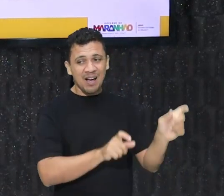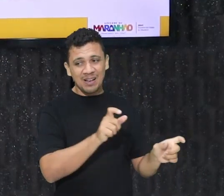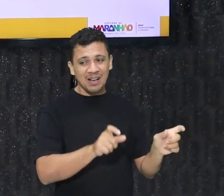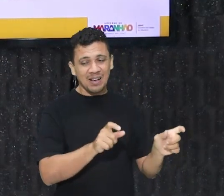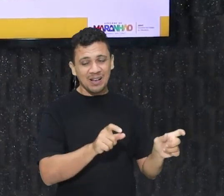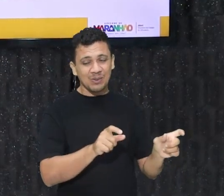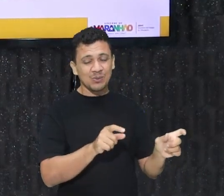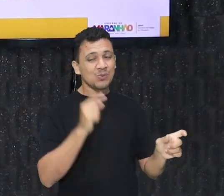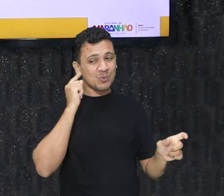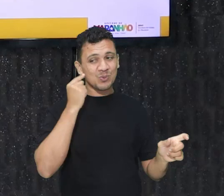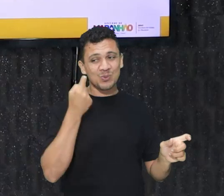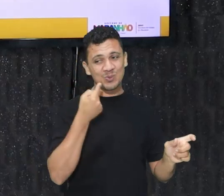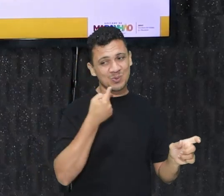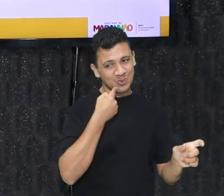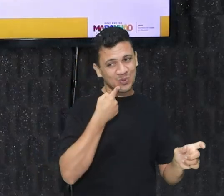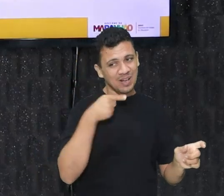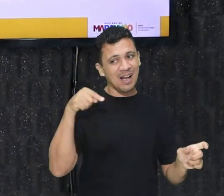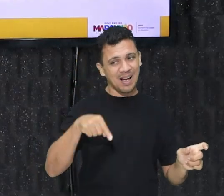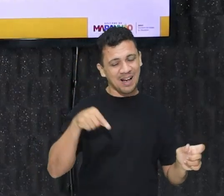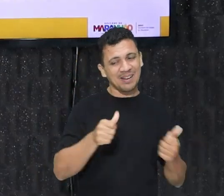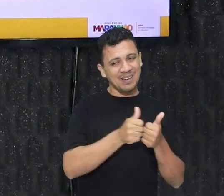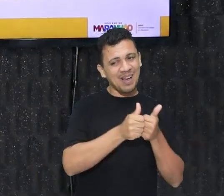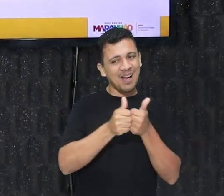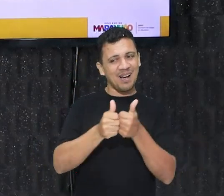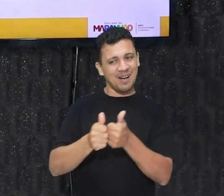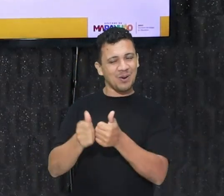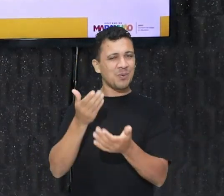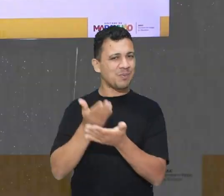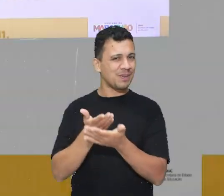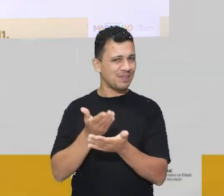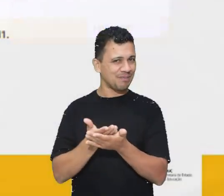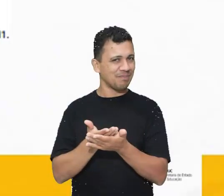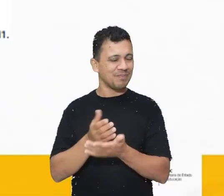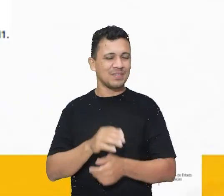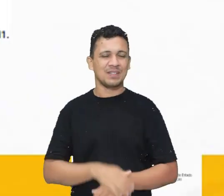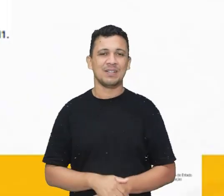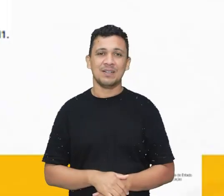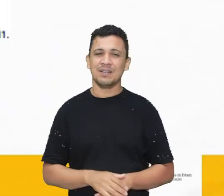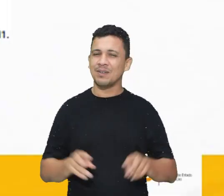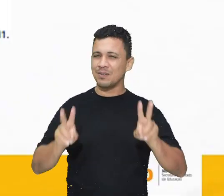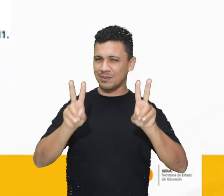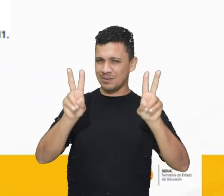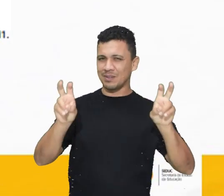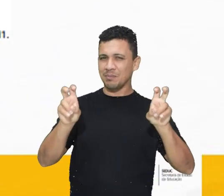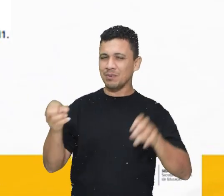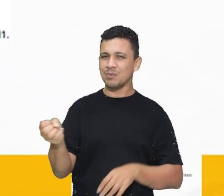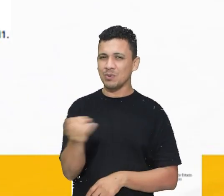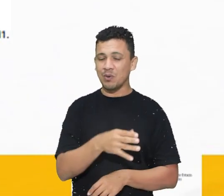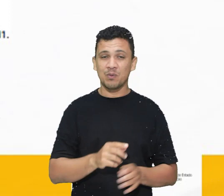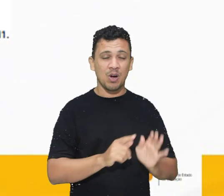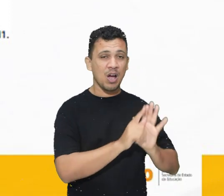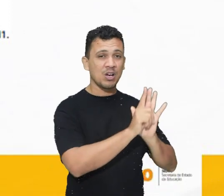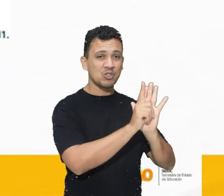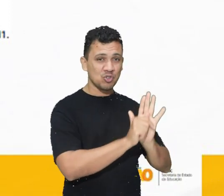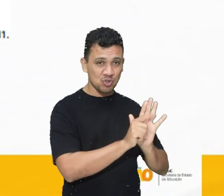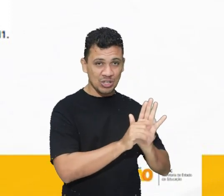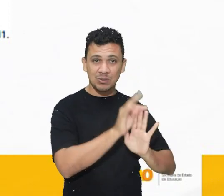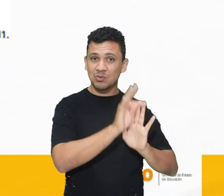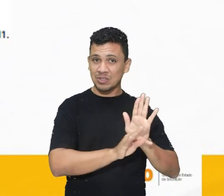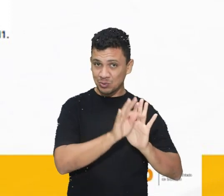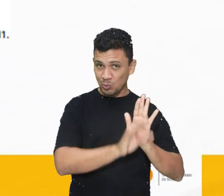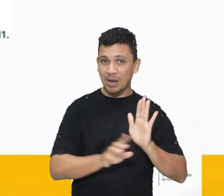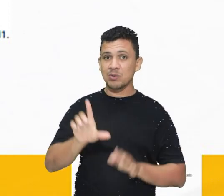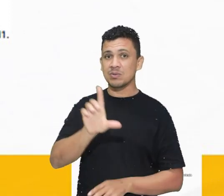mas acompanham as nossas aulas. Bom, agora nós vamos para outro tema, gêneros textuais ou gêneros